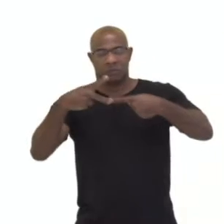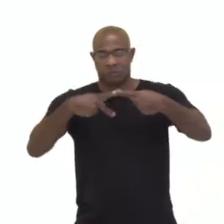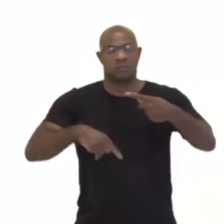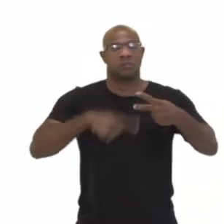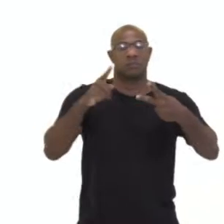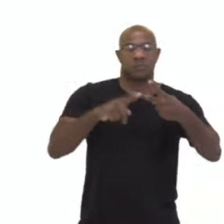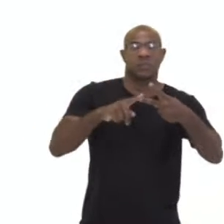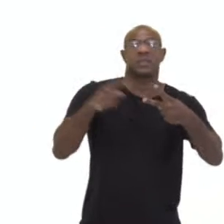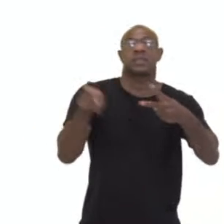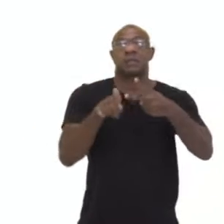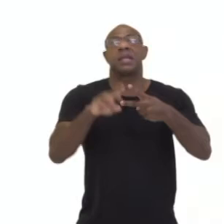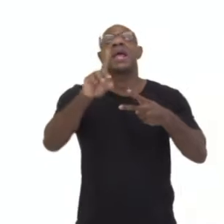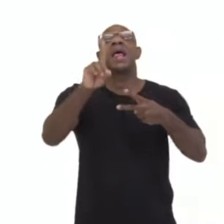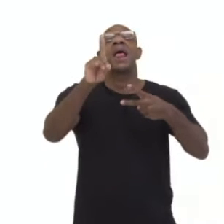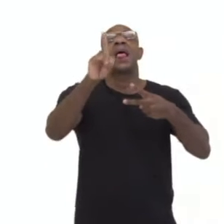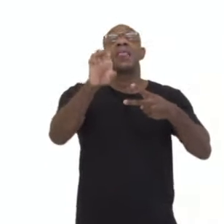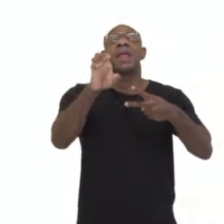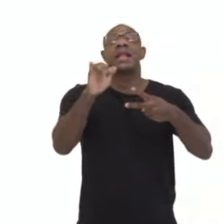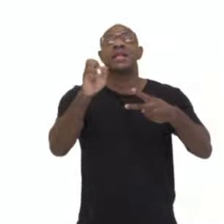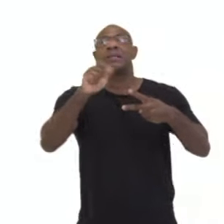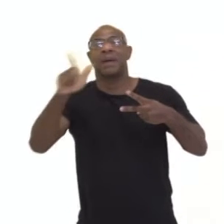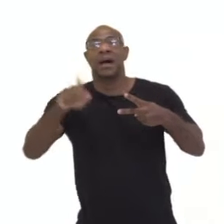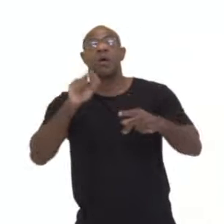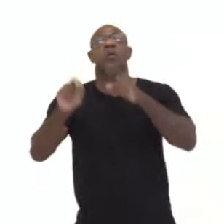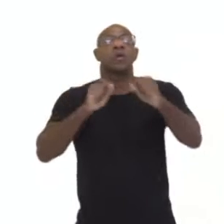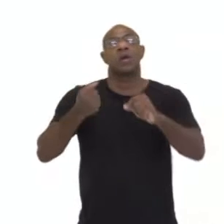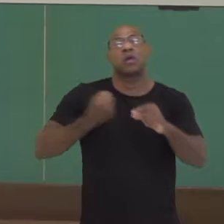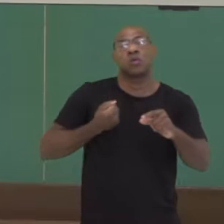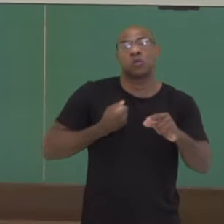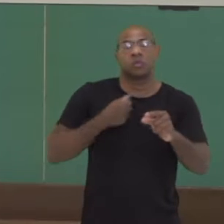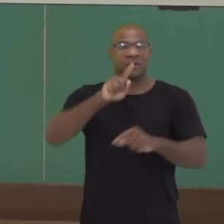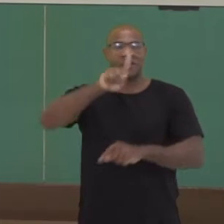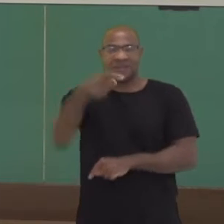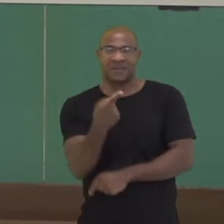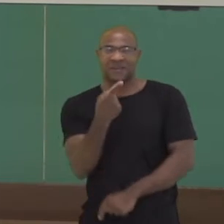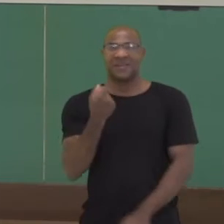forma decimal, que é aquele famoso número com vírgula.